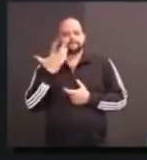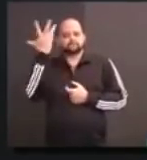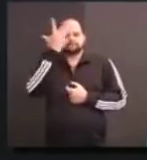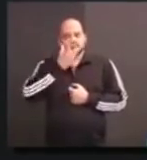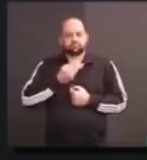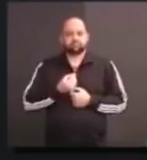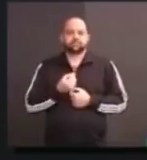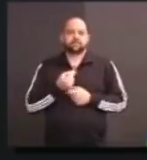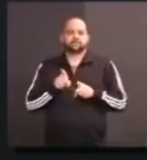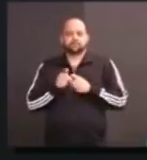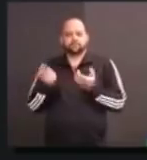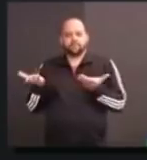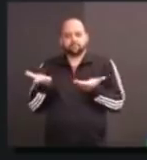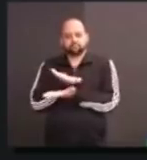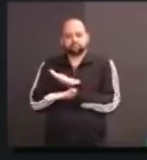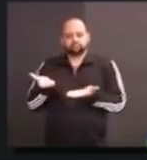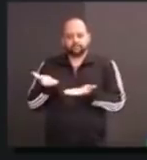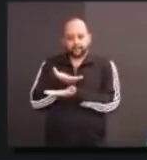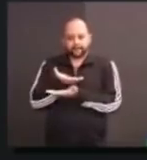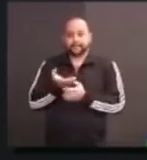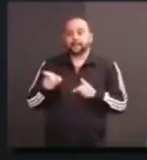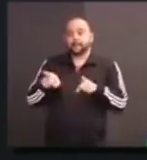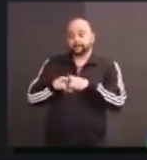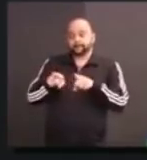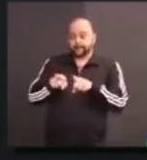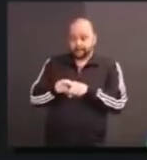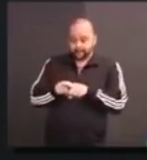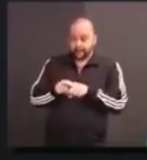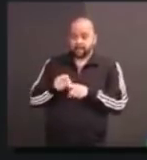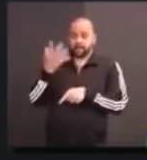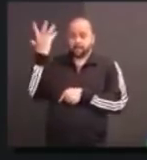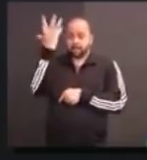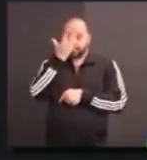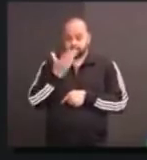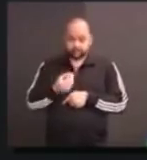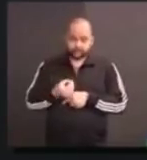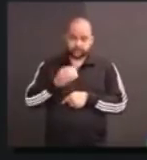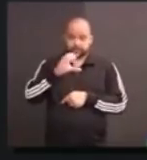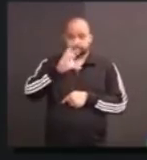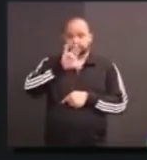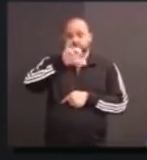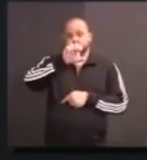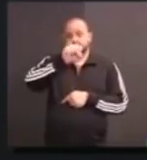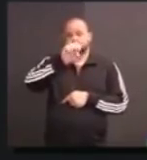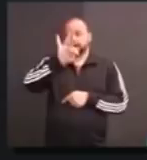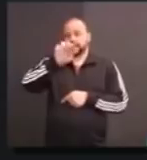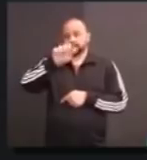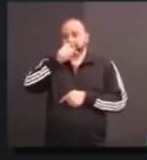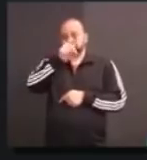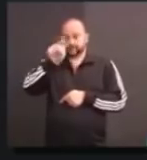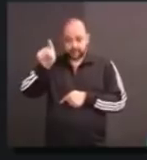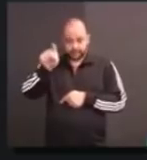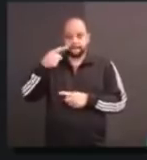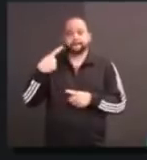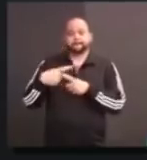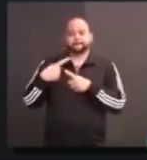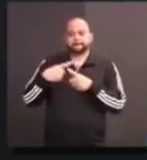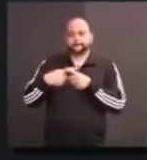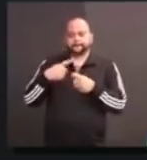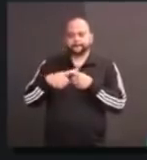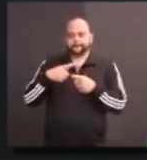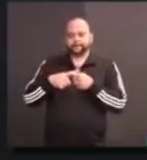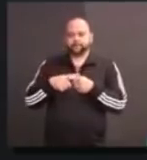espiritualista também, porém espírita cristã, porque a característica